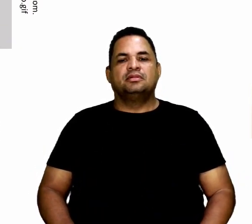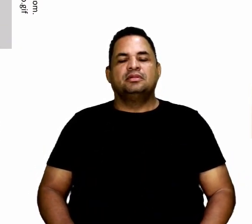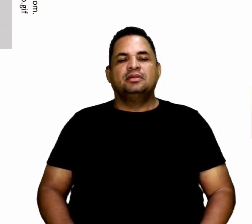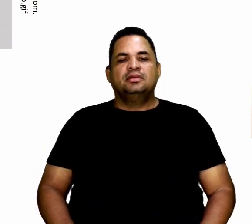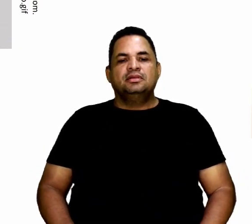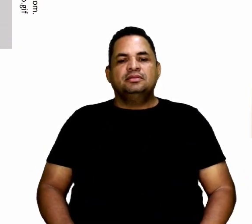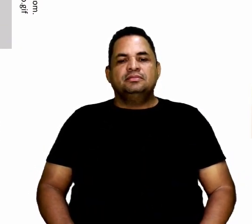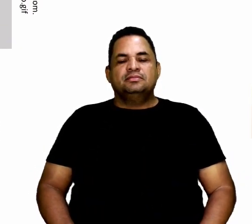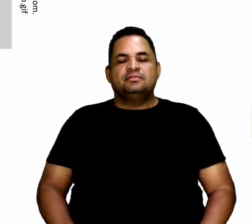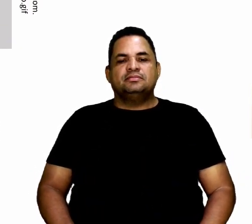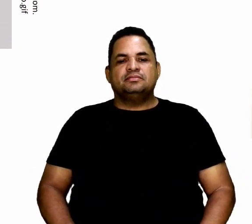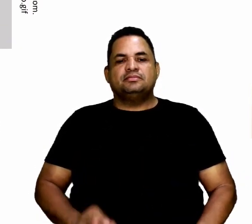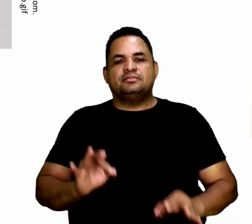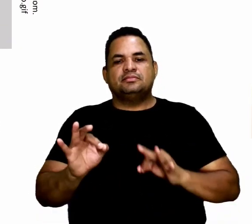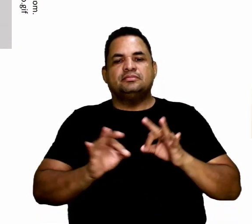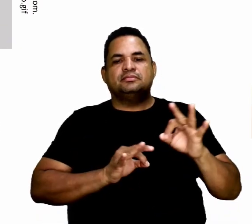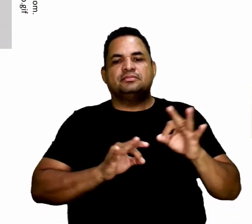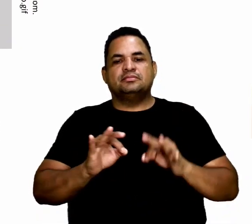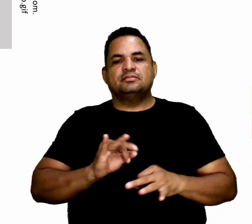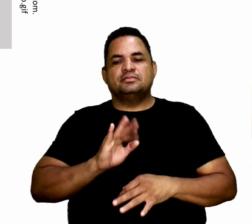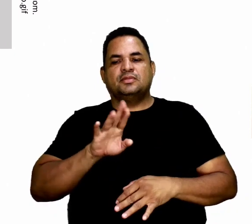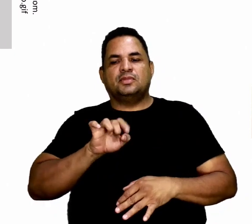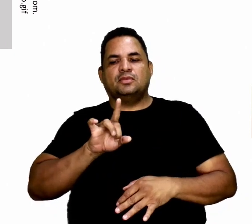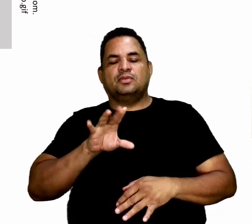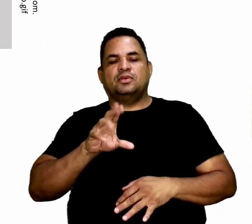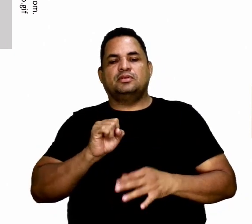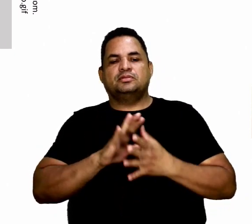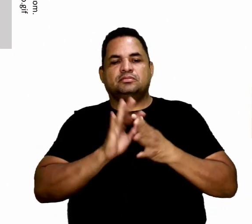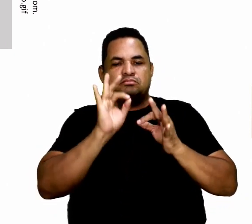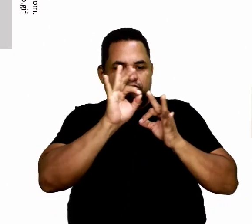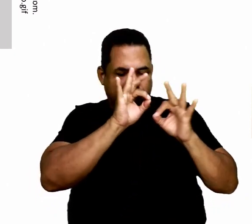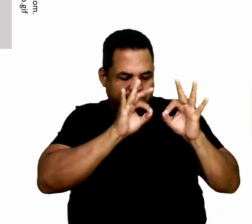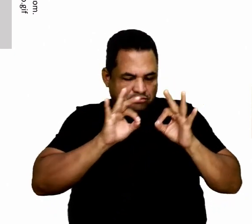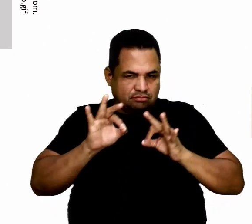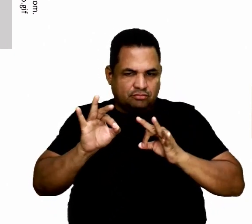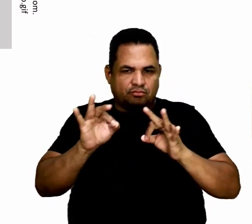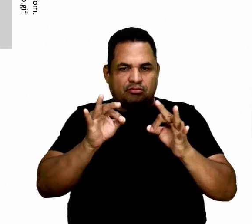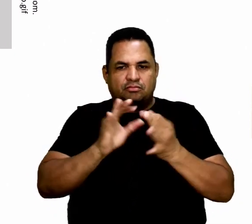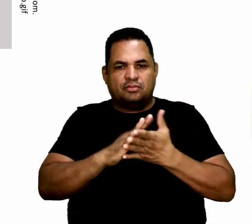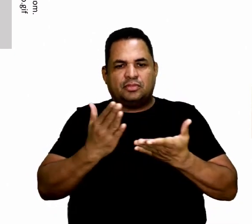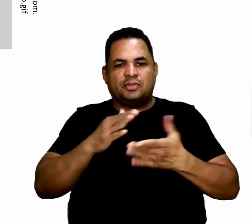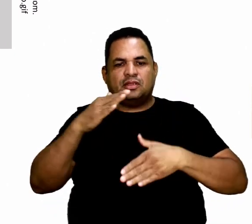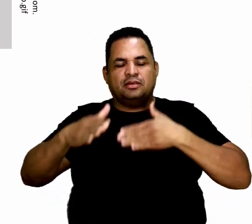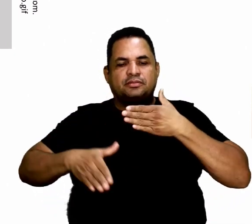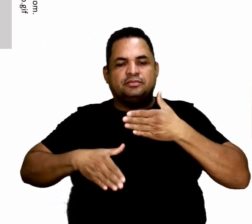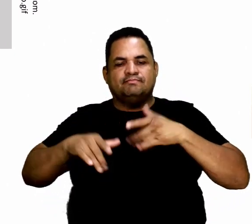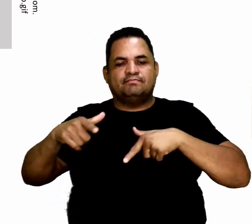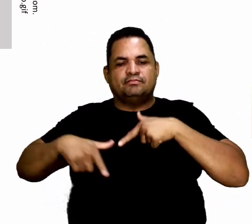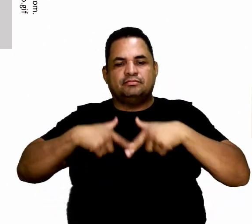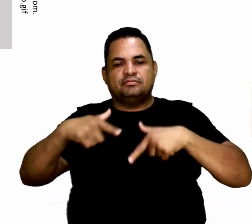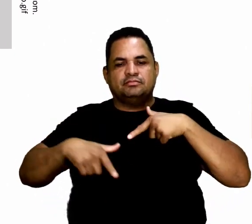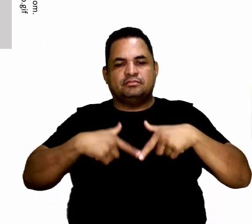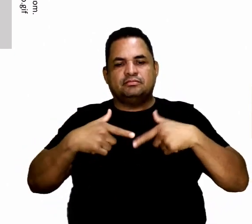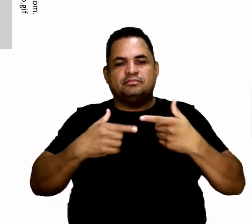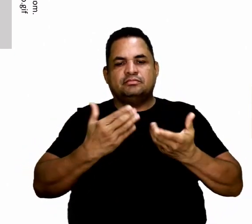Além de formação das ínguas, né? Que são os micro-organismos que vão agir em relação à ação desses